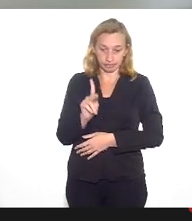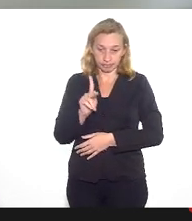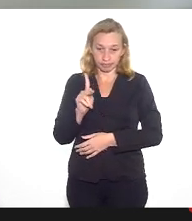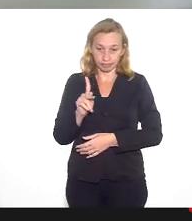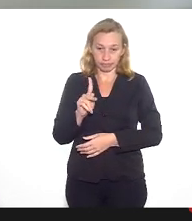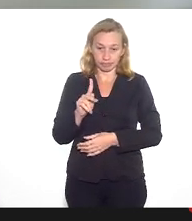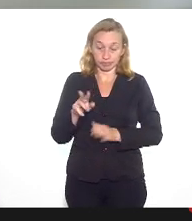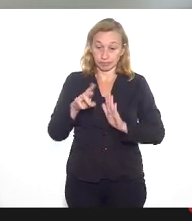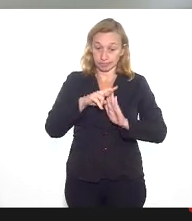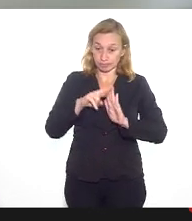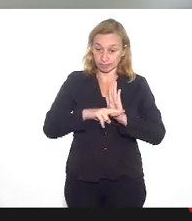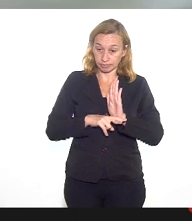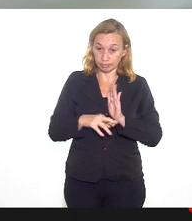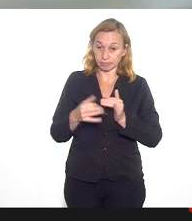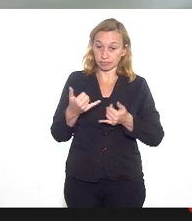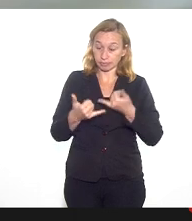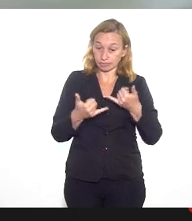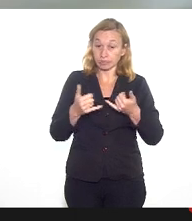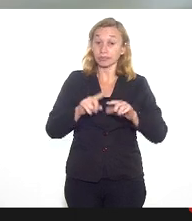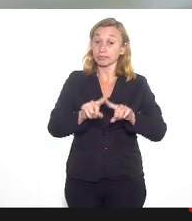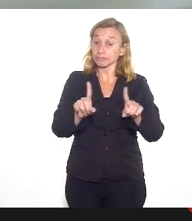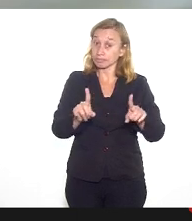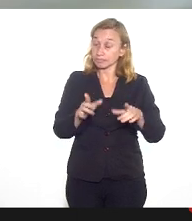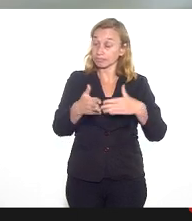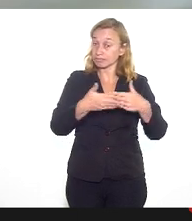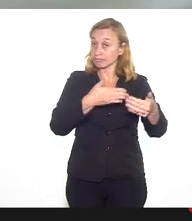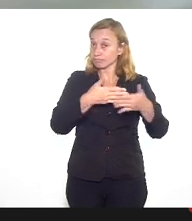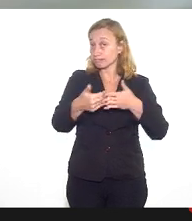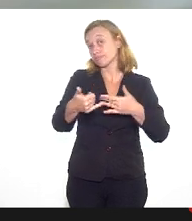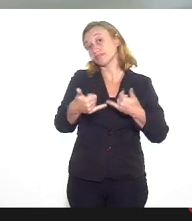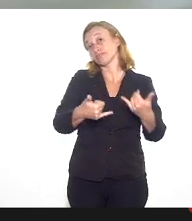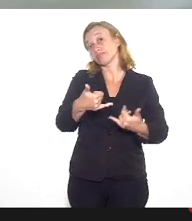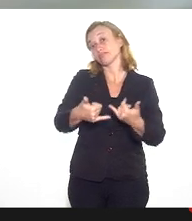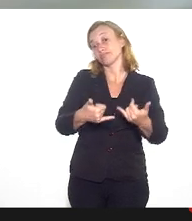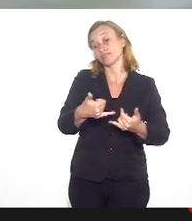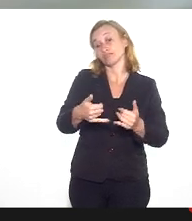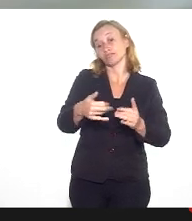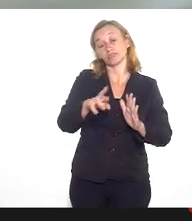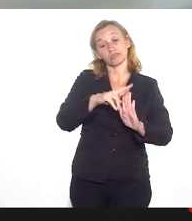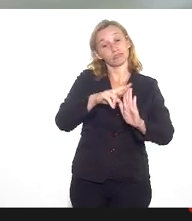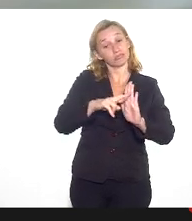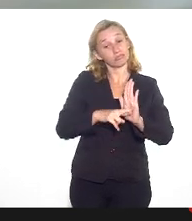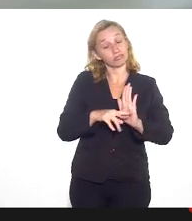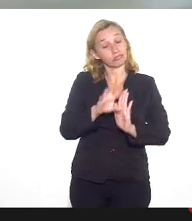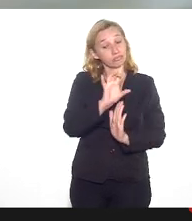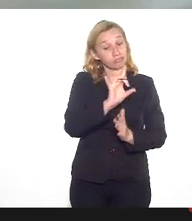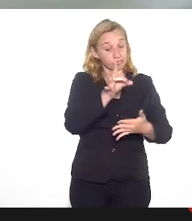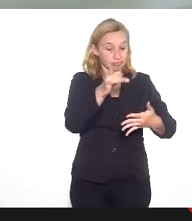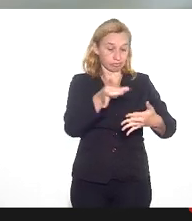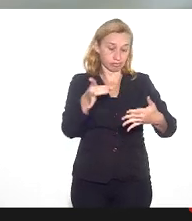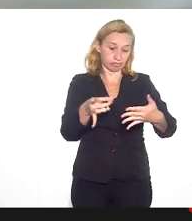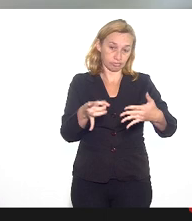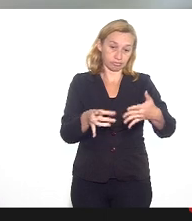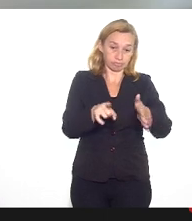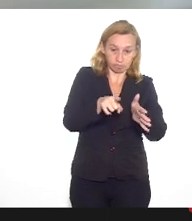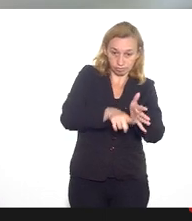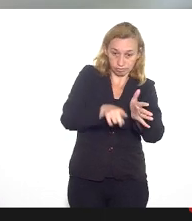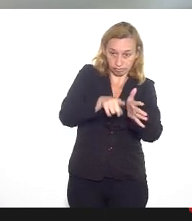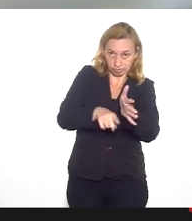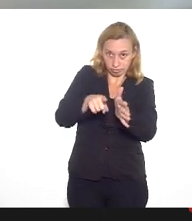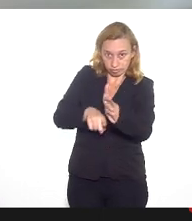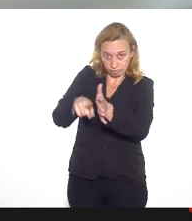jogo. Mas, como qualquer regra do jogo, cada item de abatimento